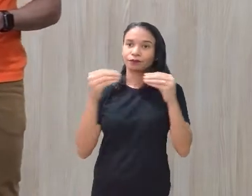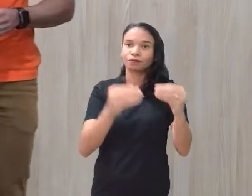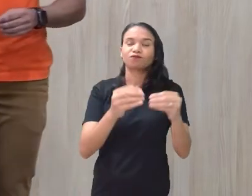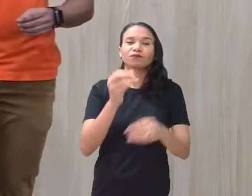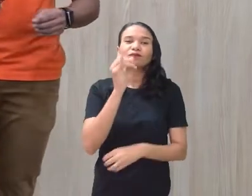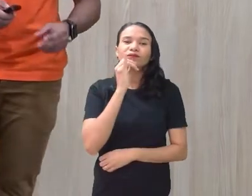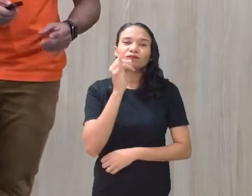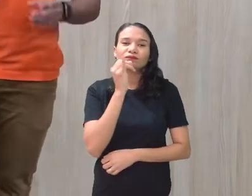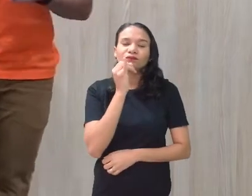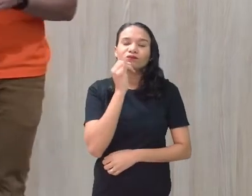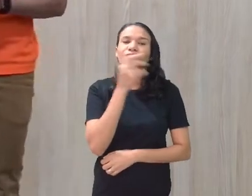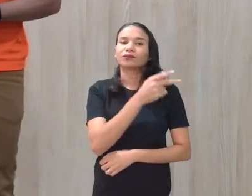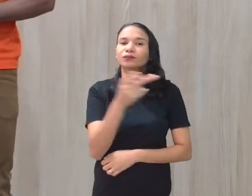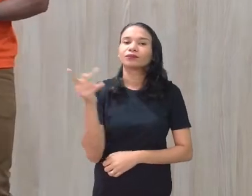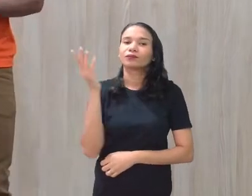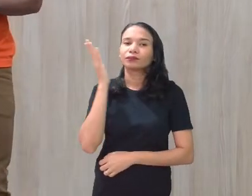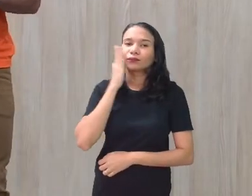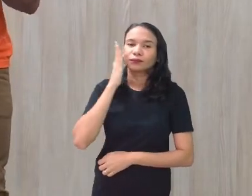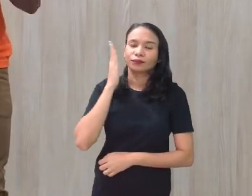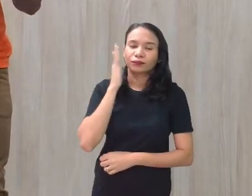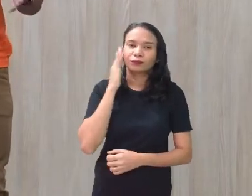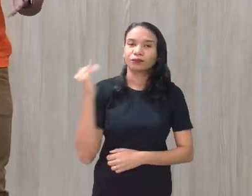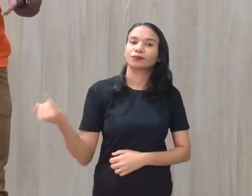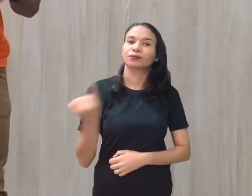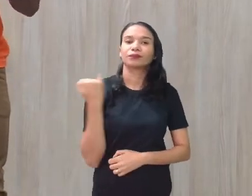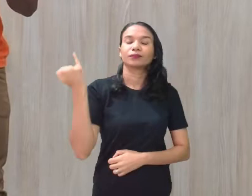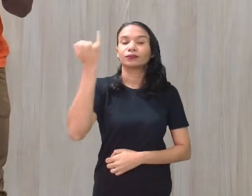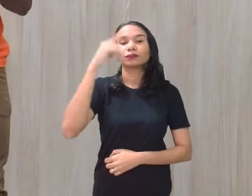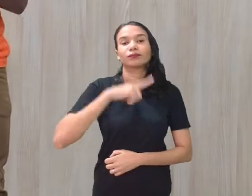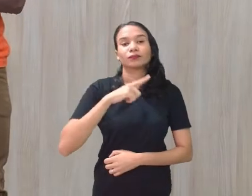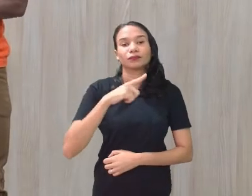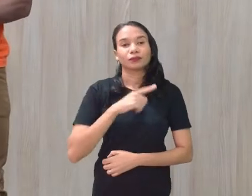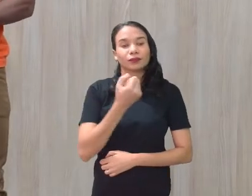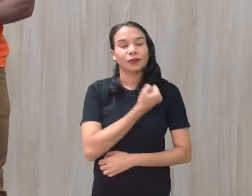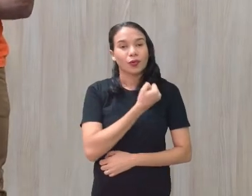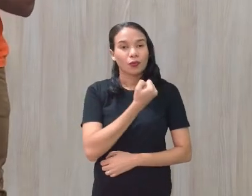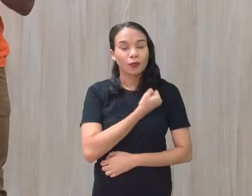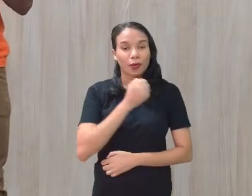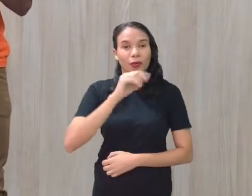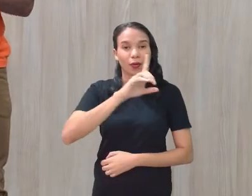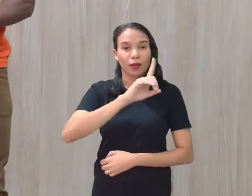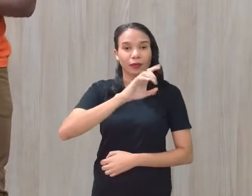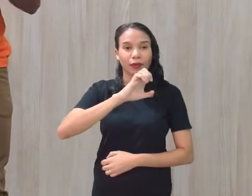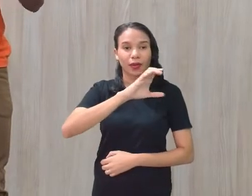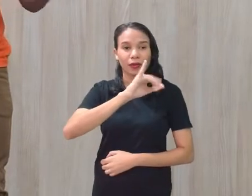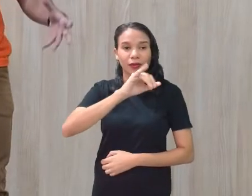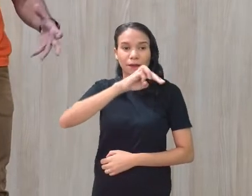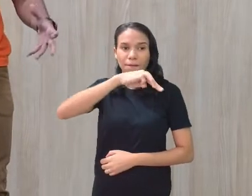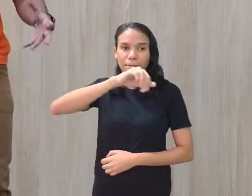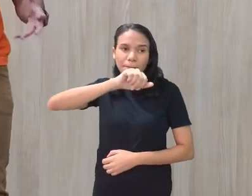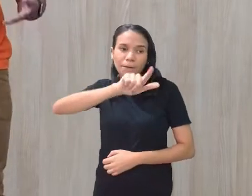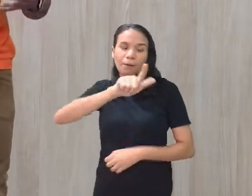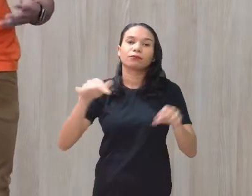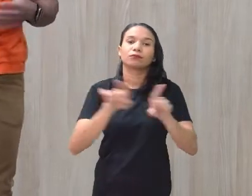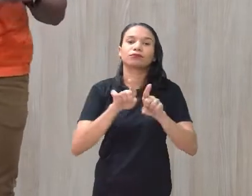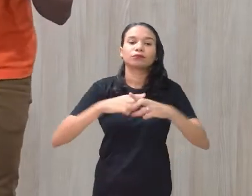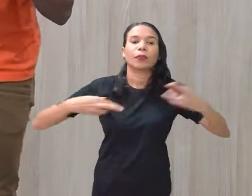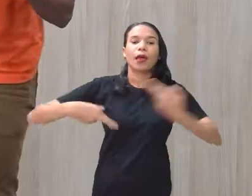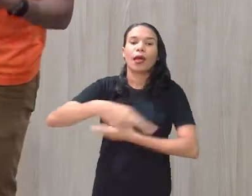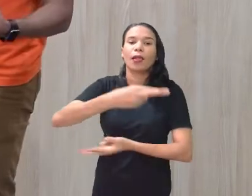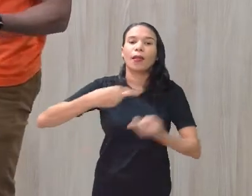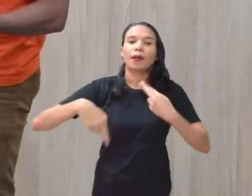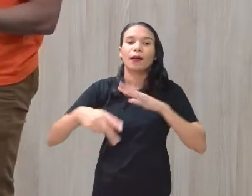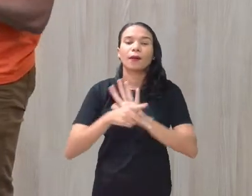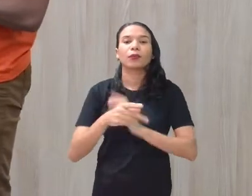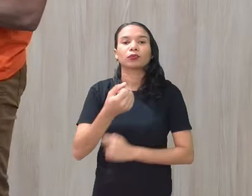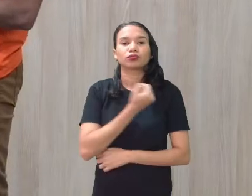exemplos para que você entenda essa importância do número decimal e também da relação entre